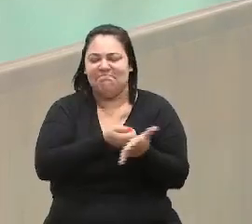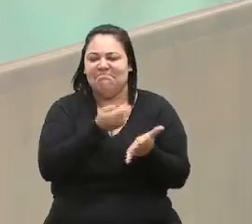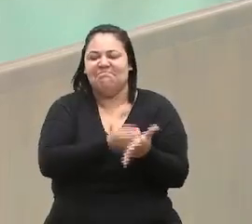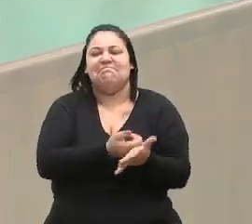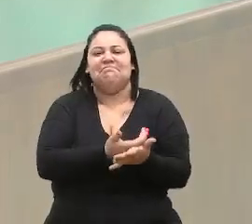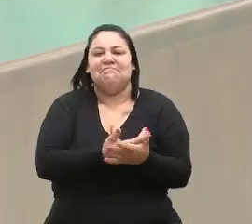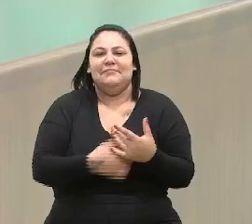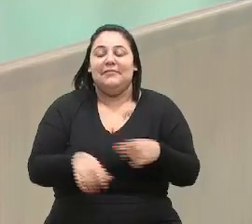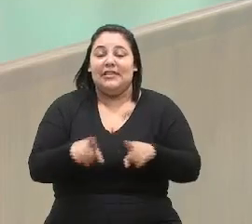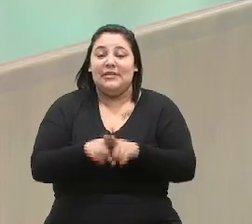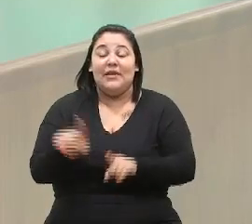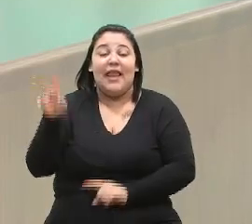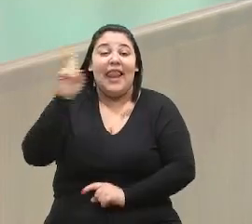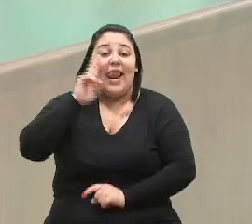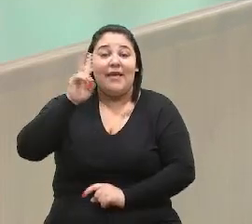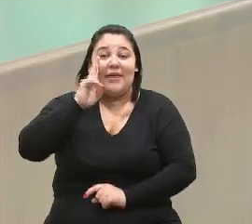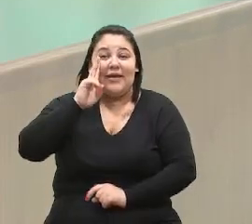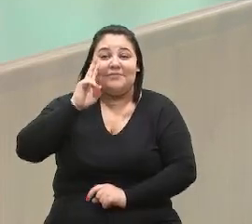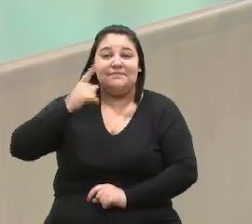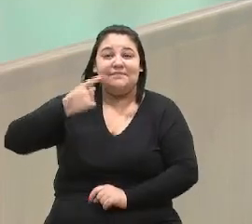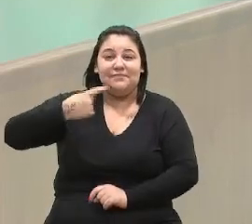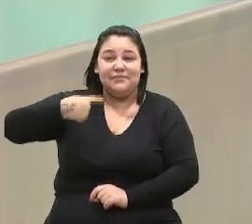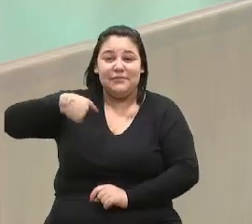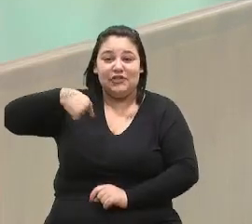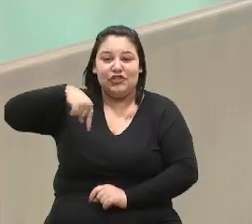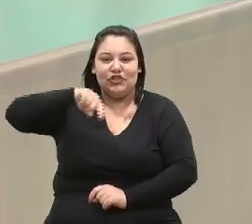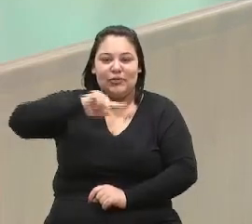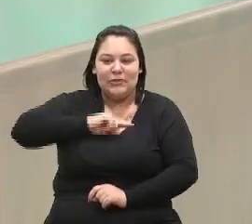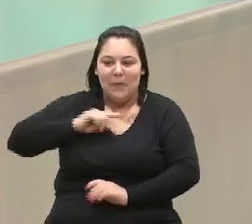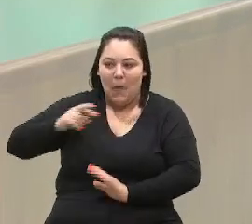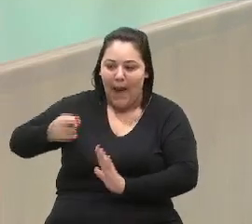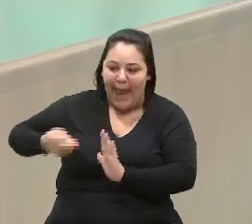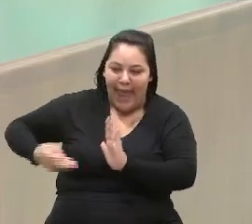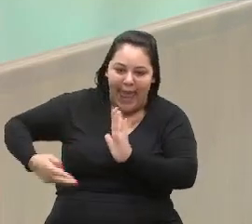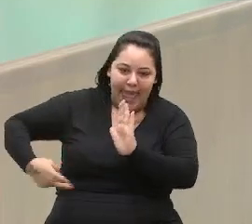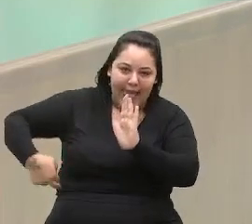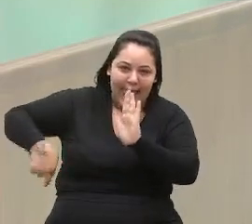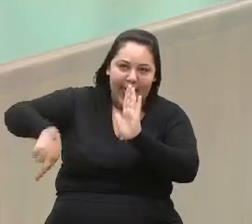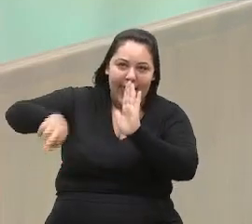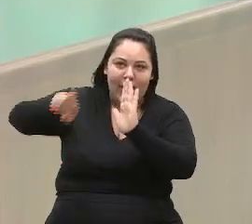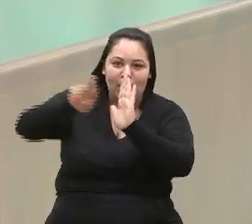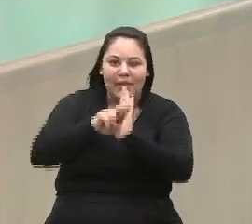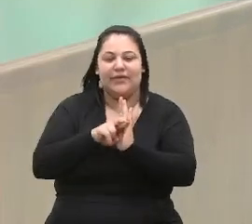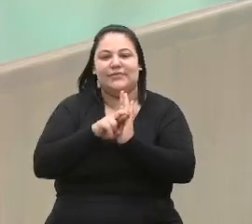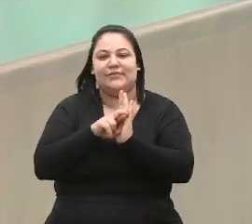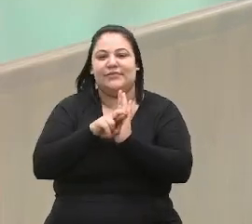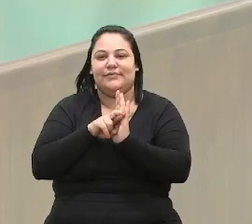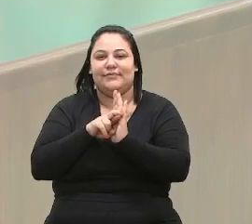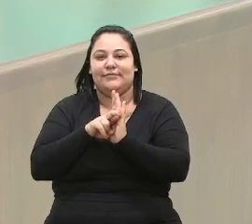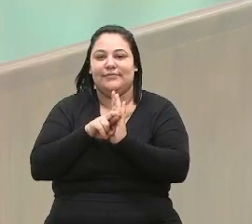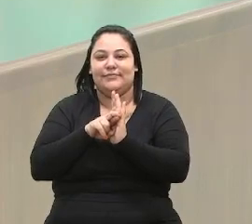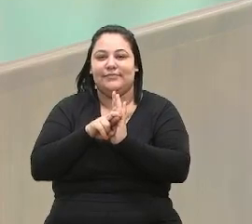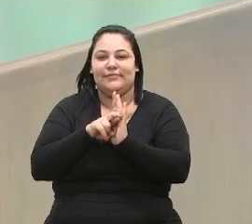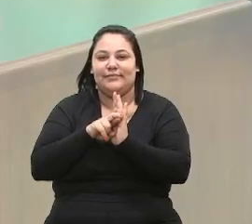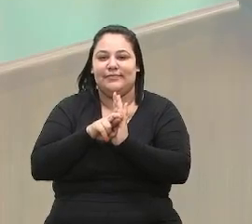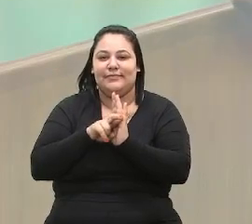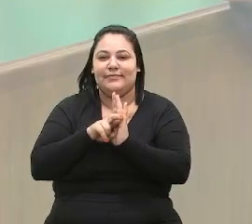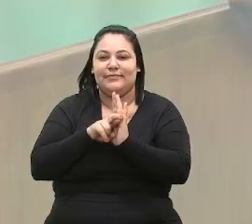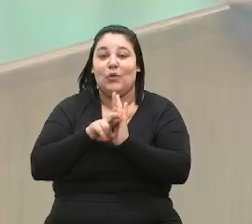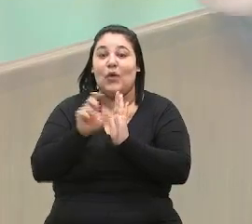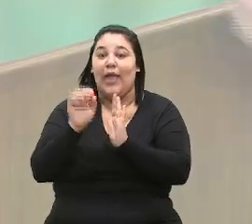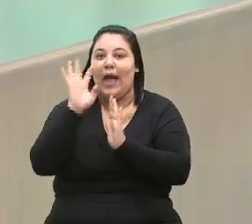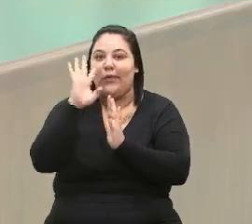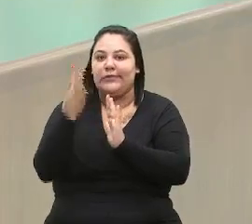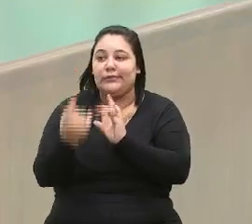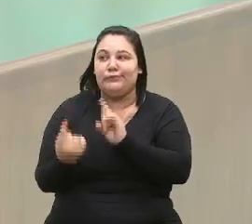e lembrar que nós estamos recuperando o estrago de um prefeito do passado. E vocês lembram